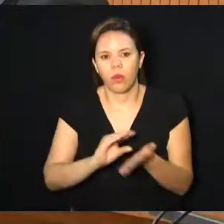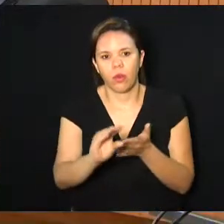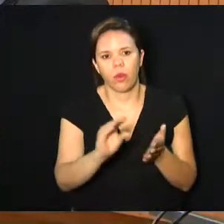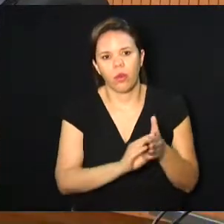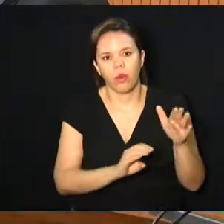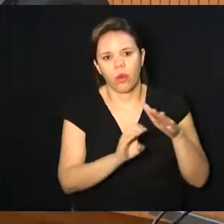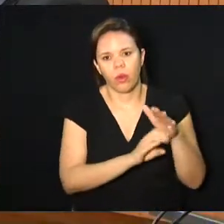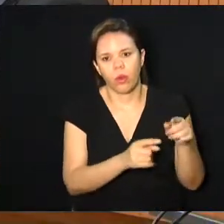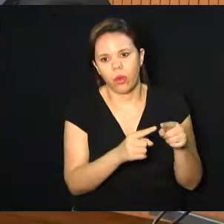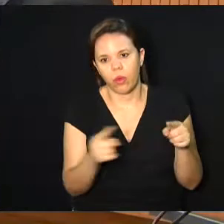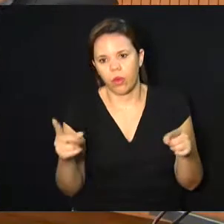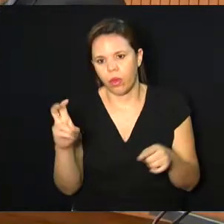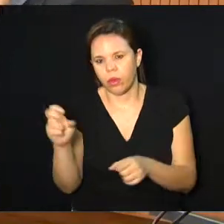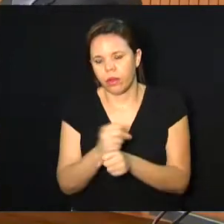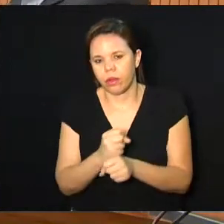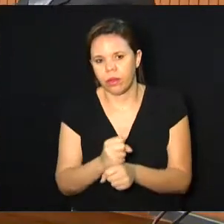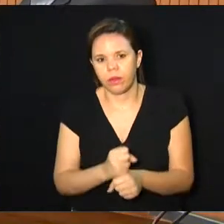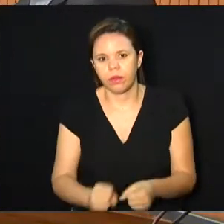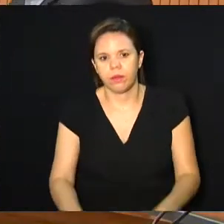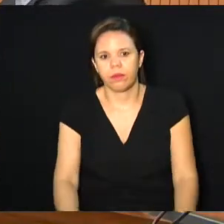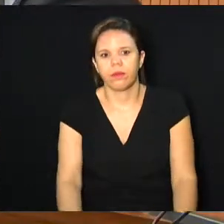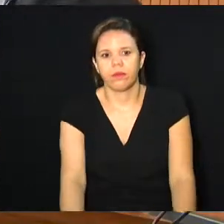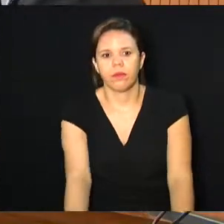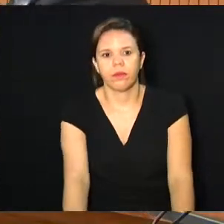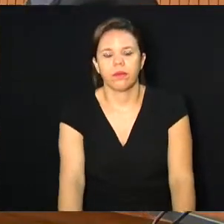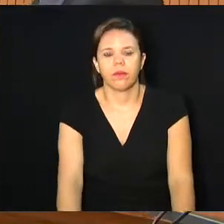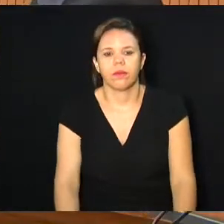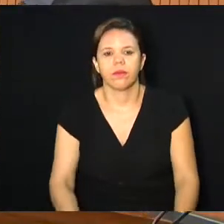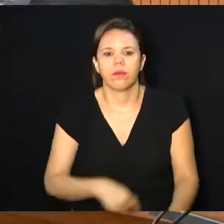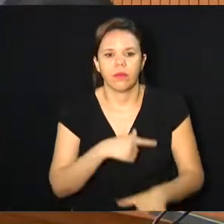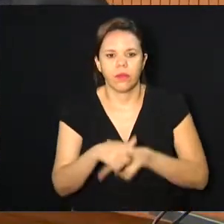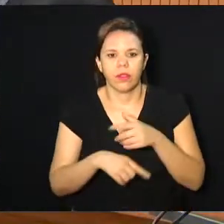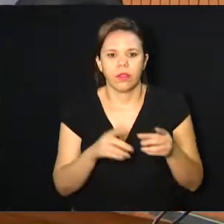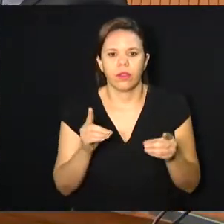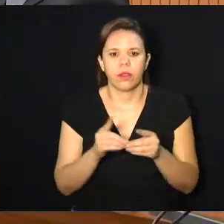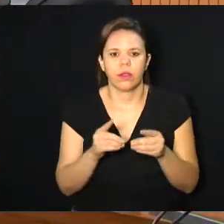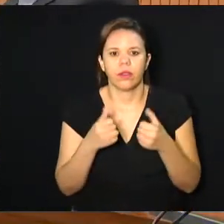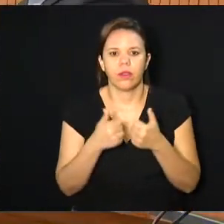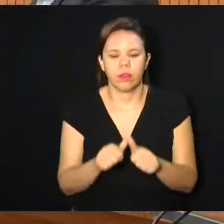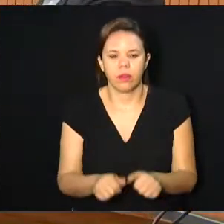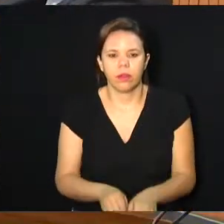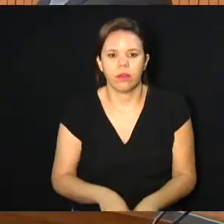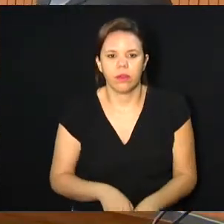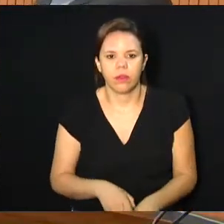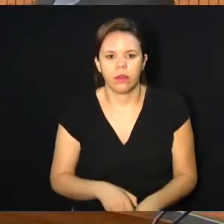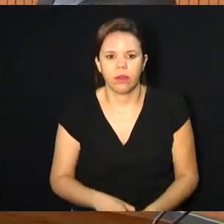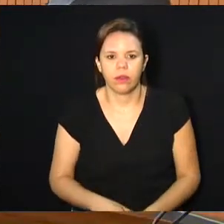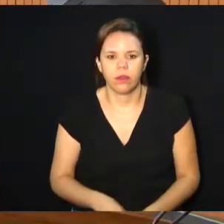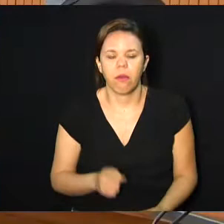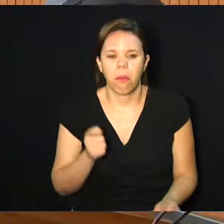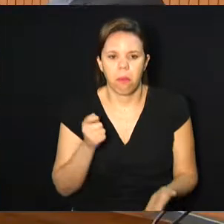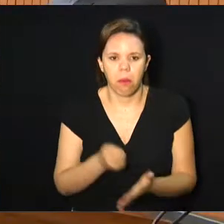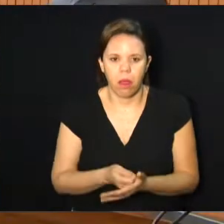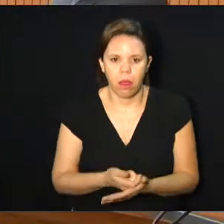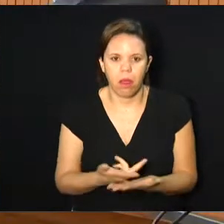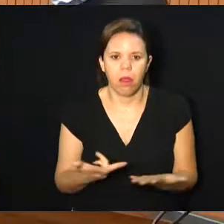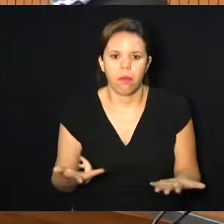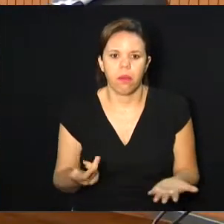longo dos 15 anos para fazer a operação do transporte. E aí envolve pagamento de